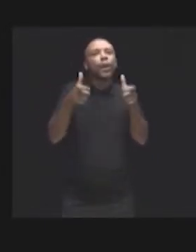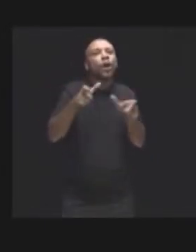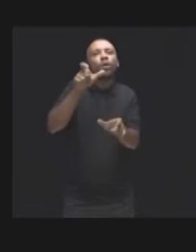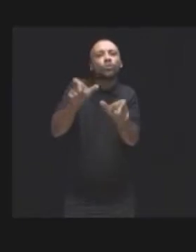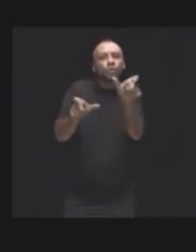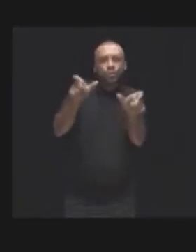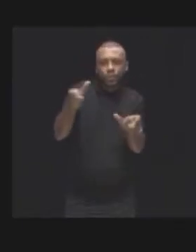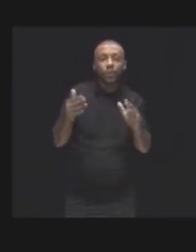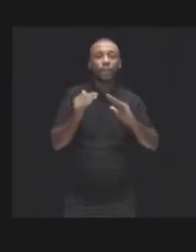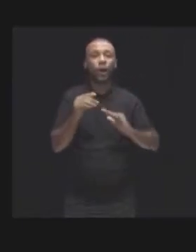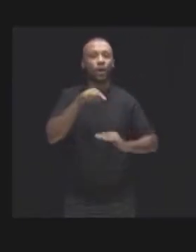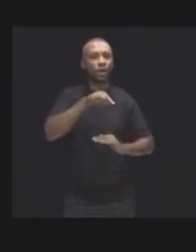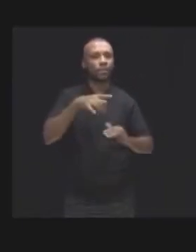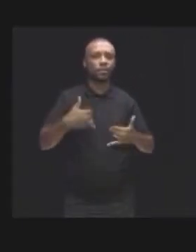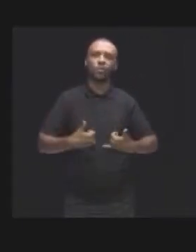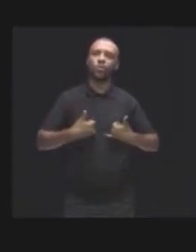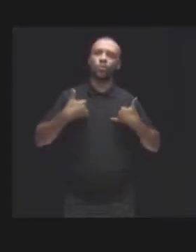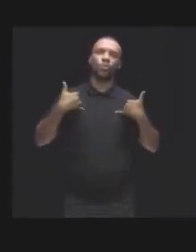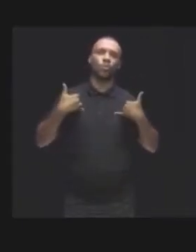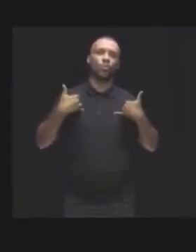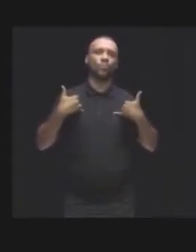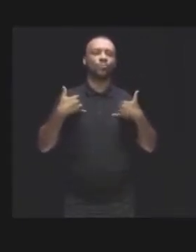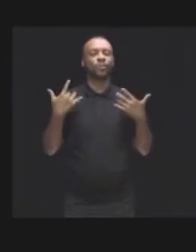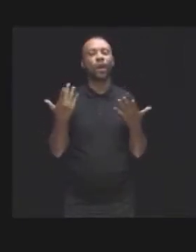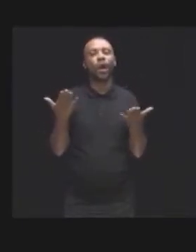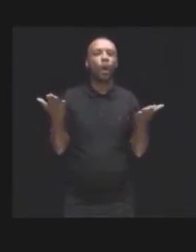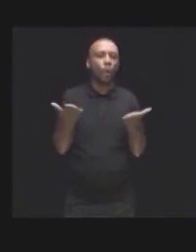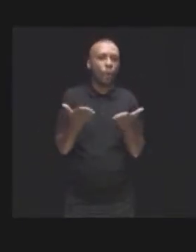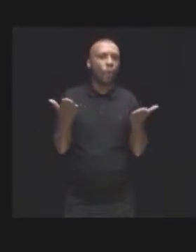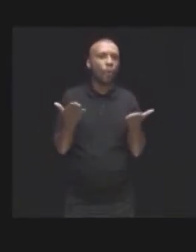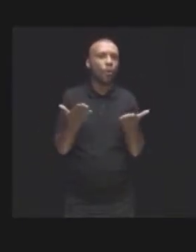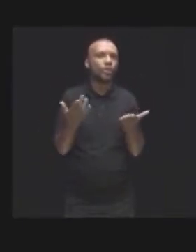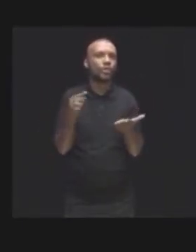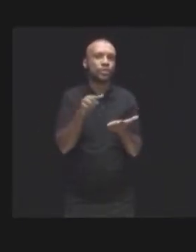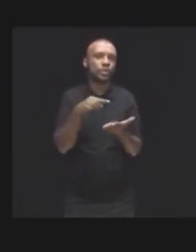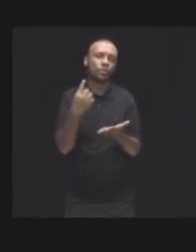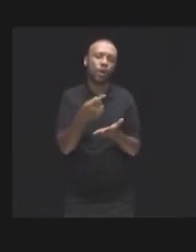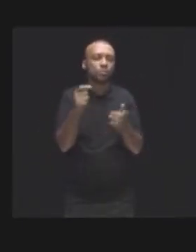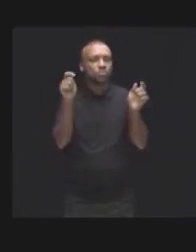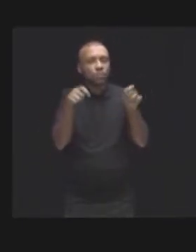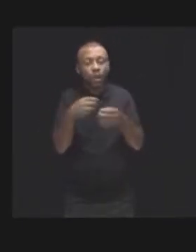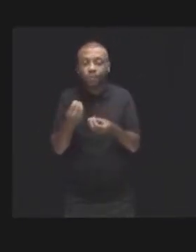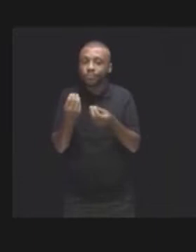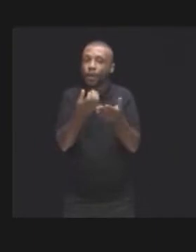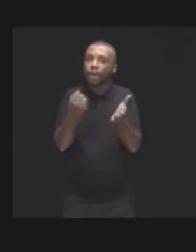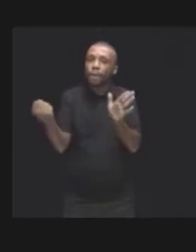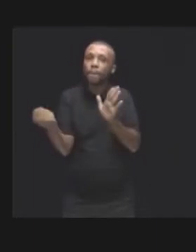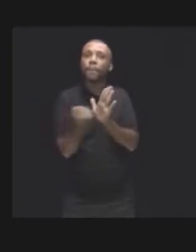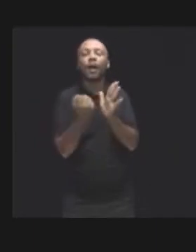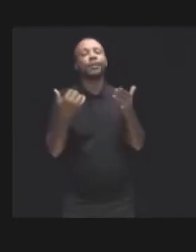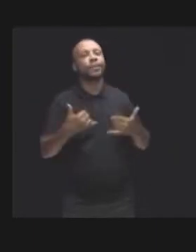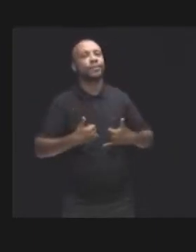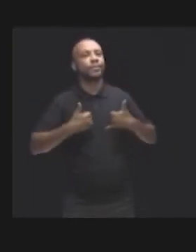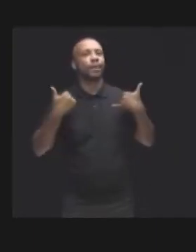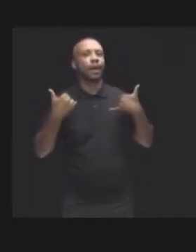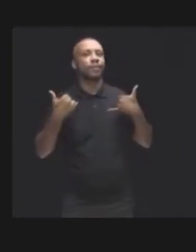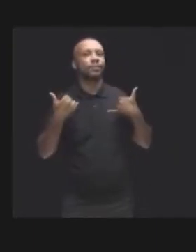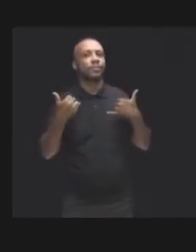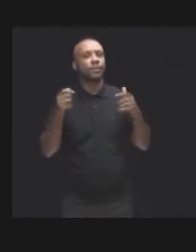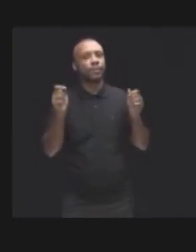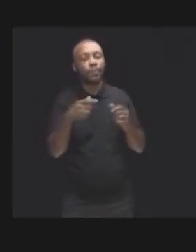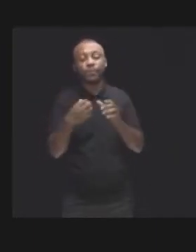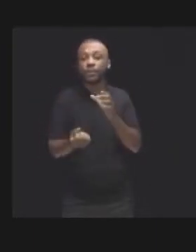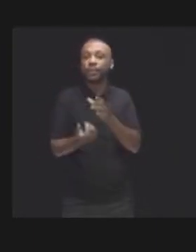né, de morar nele. E acho que hoje a gente, podendo dar para esse bairro uma data de aniversário, você cria